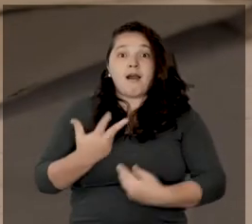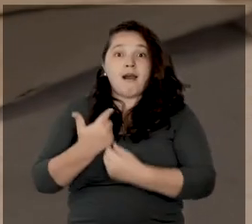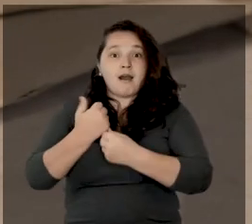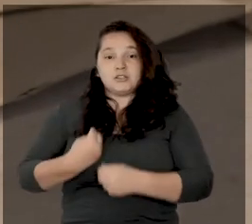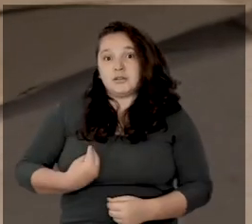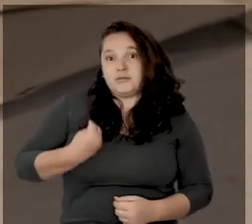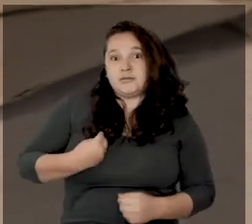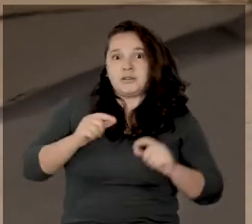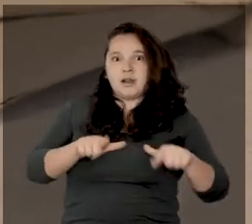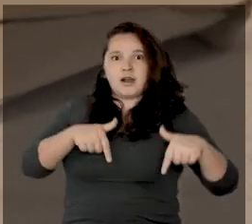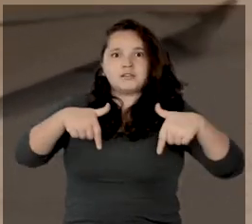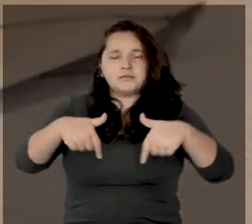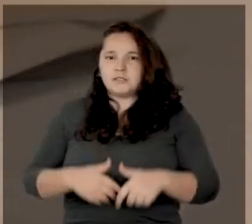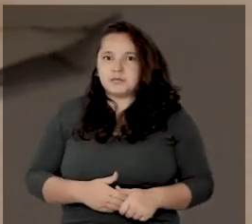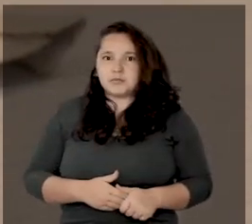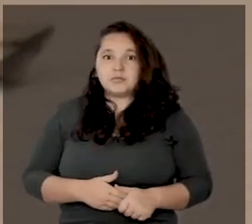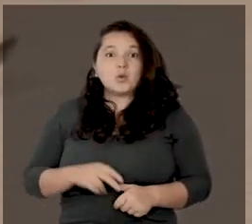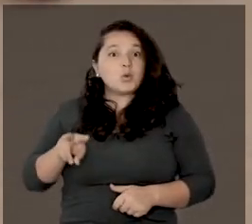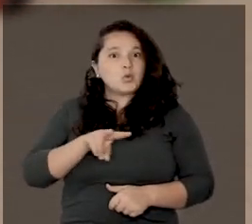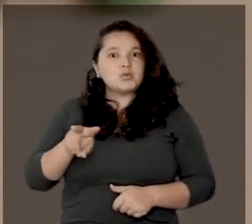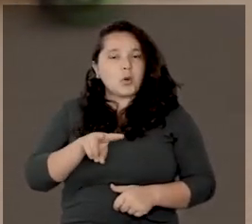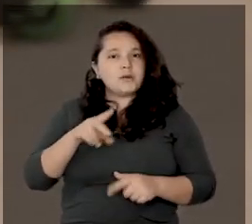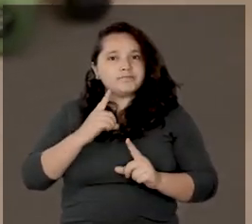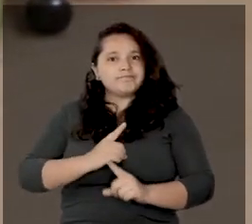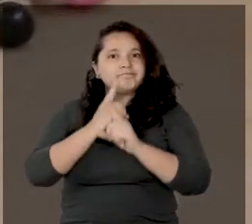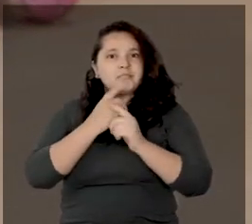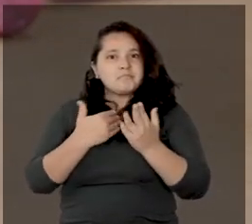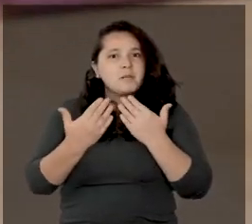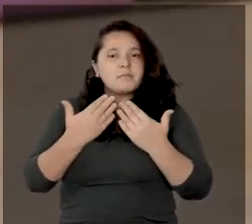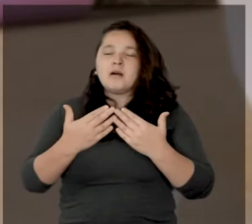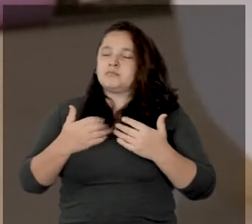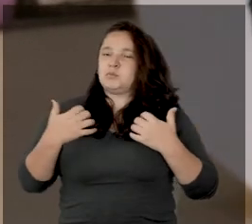ativismo, tornou única a oportunidade deste encontro.